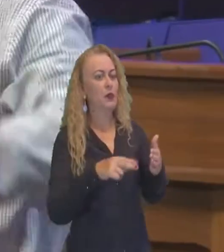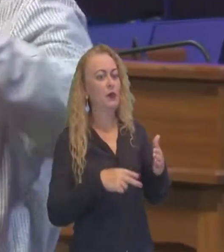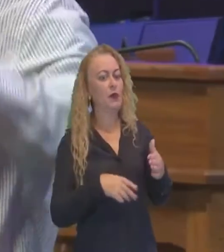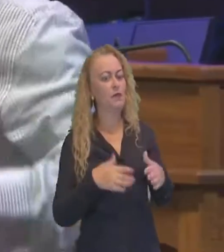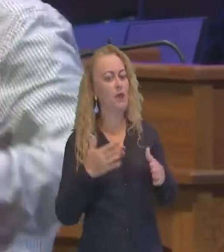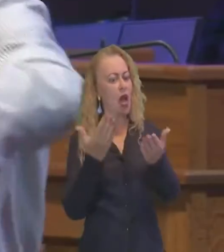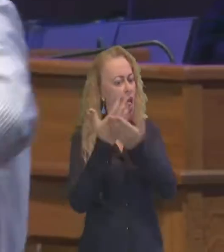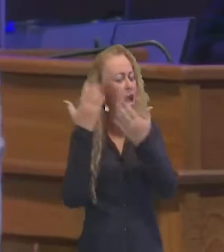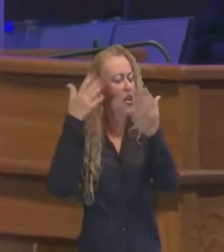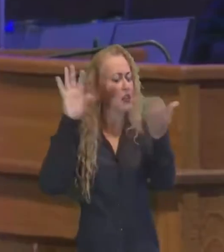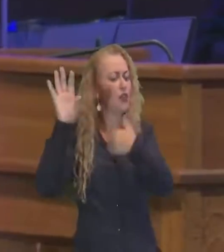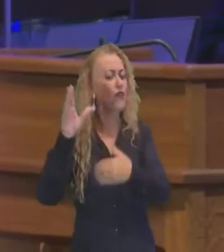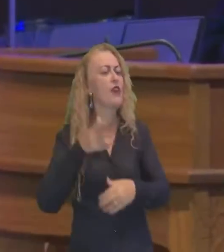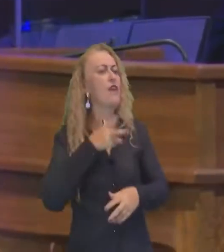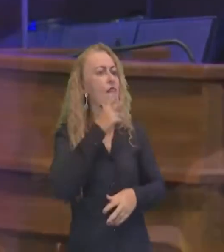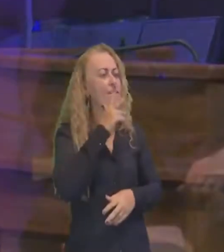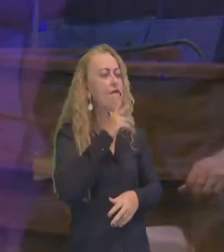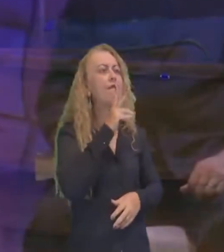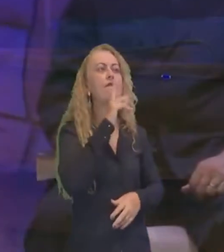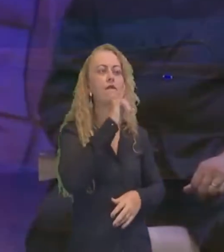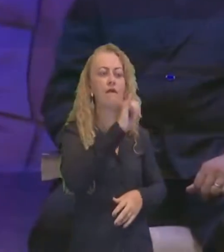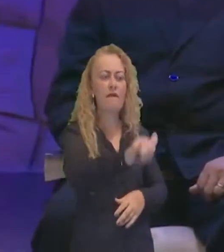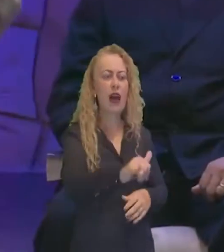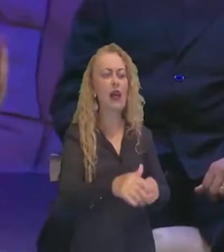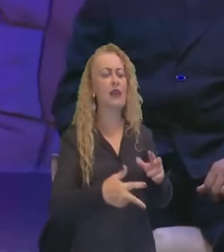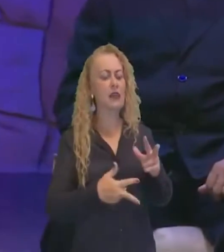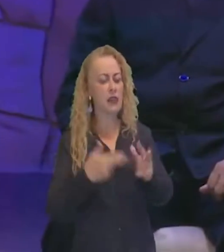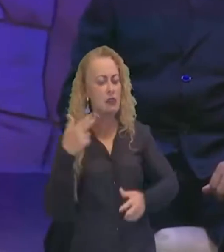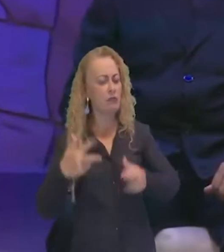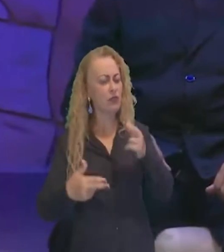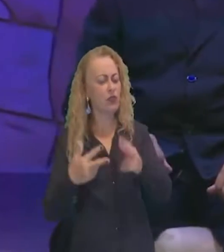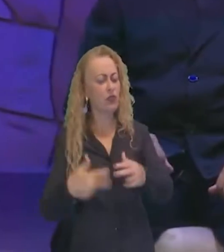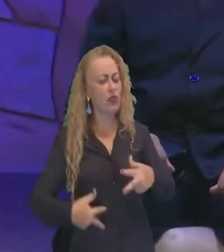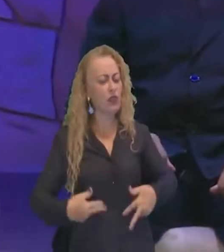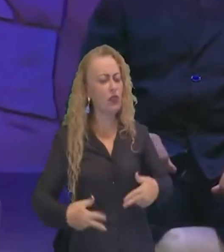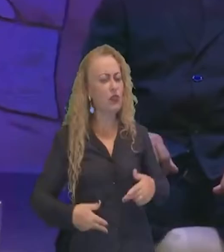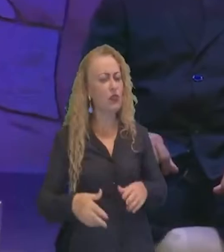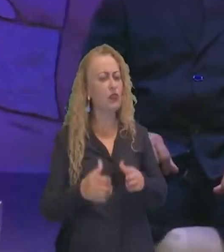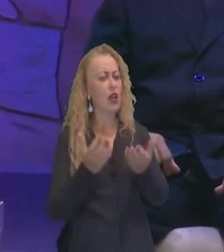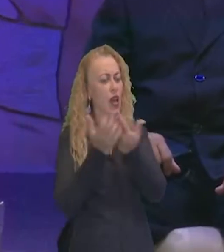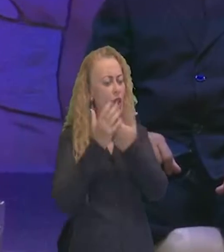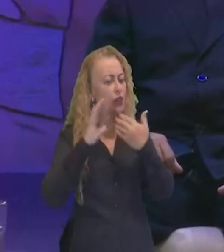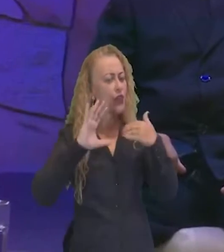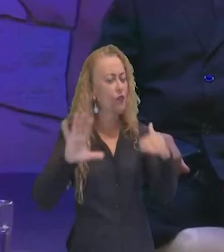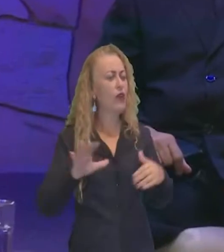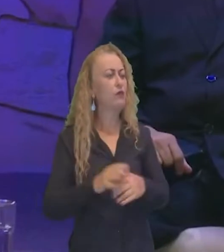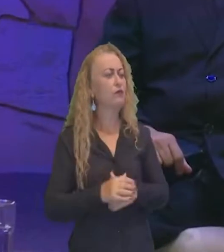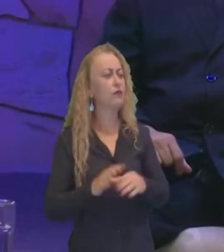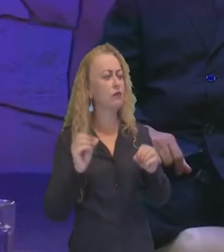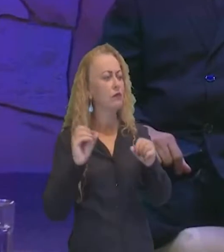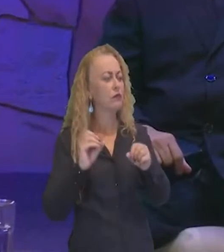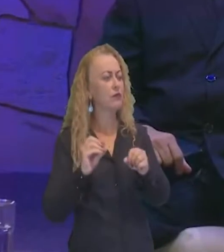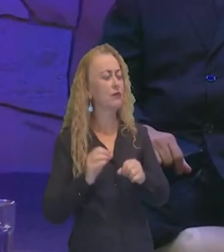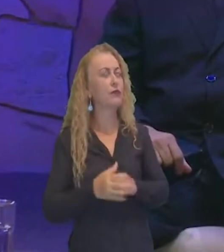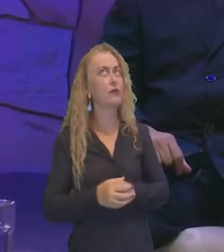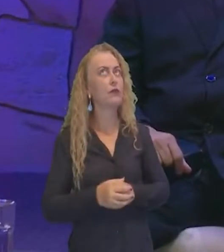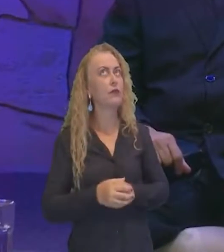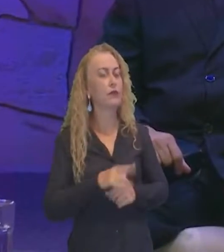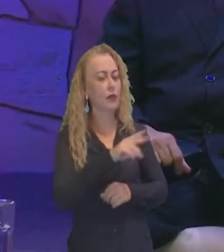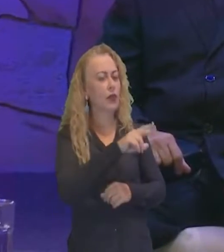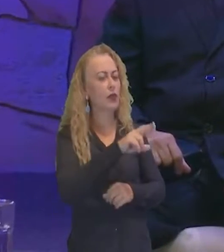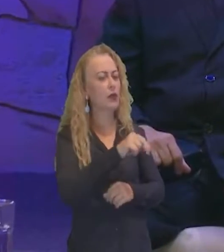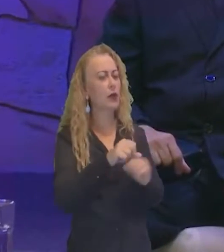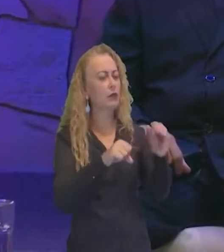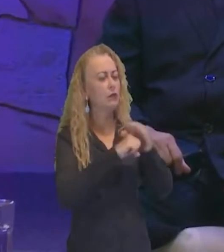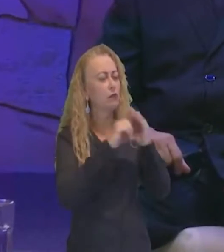questão, está tudo ótimo, é 3 furinhos, faz aqui, faz ali, e está tudo certo. Aí a Esther fala com uma irmã da igreja, que o